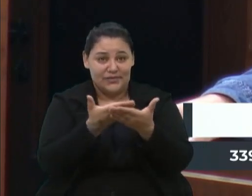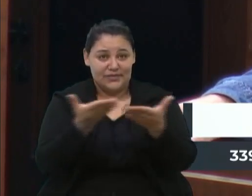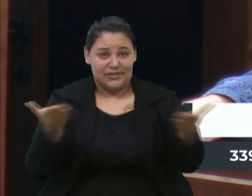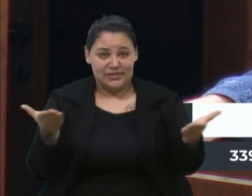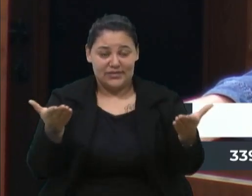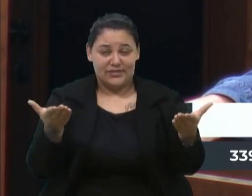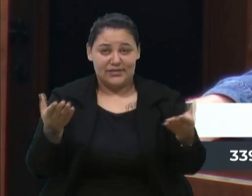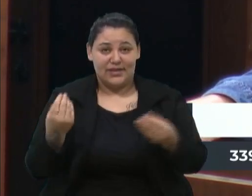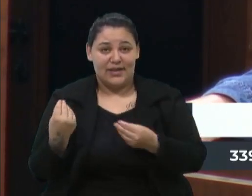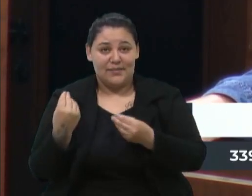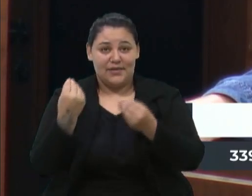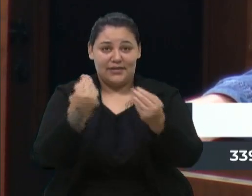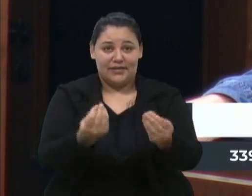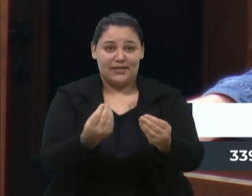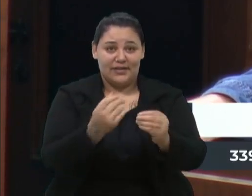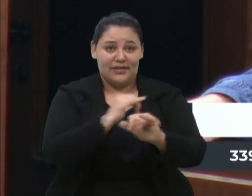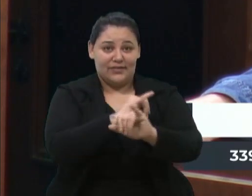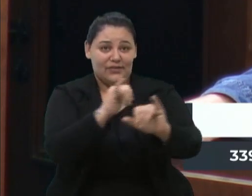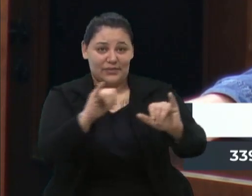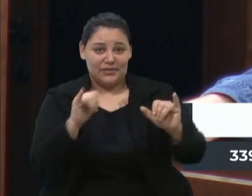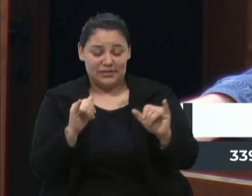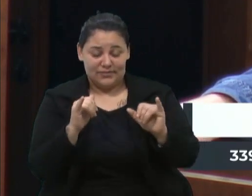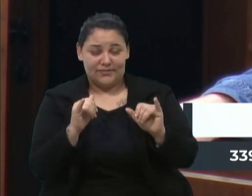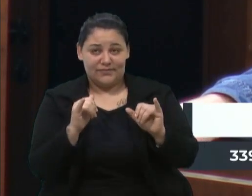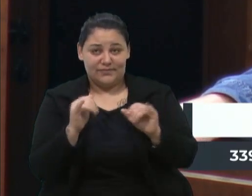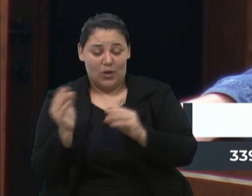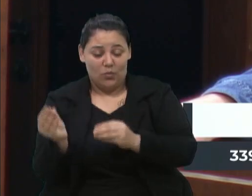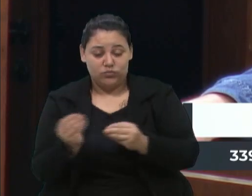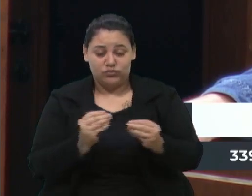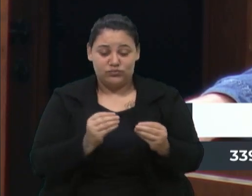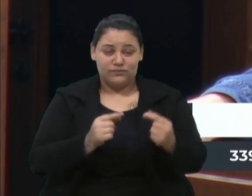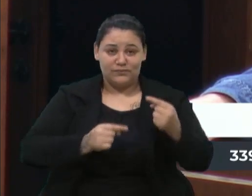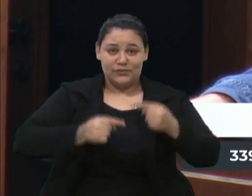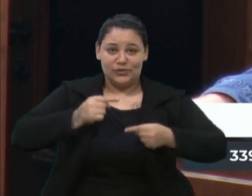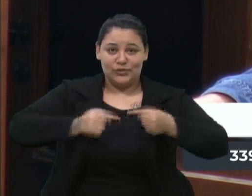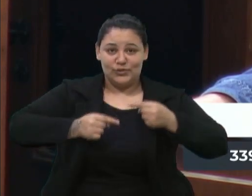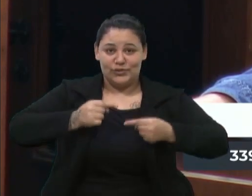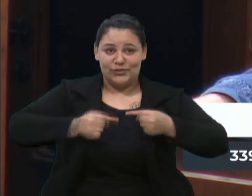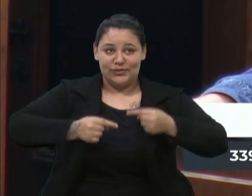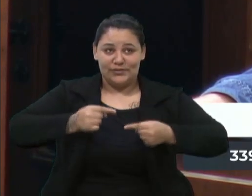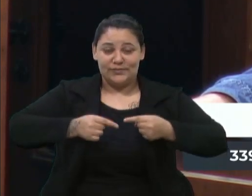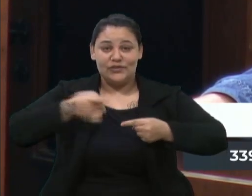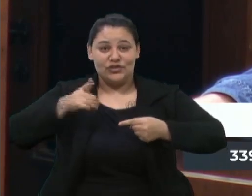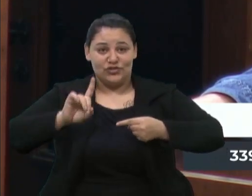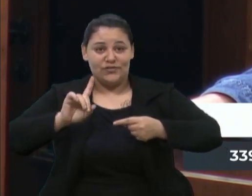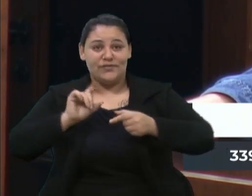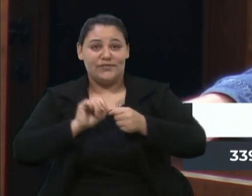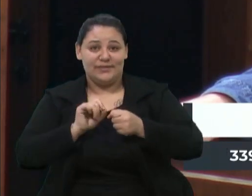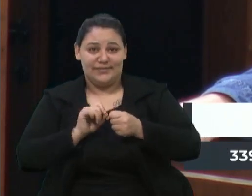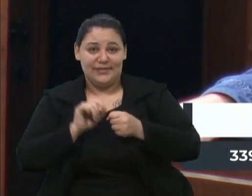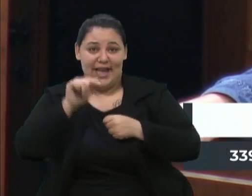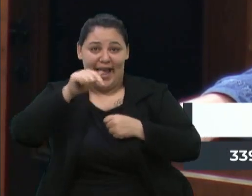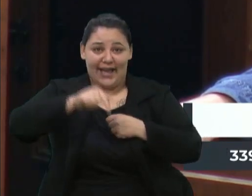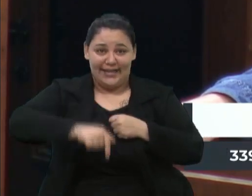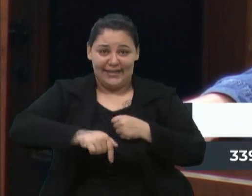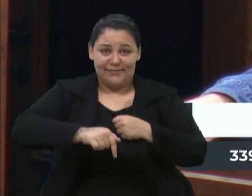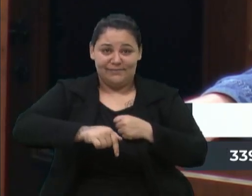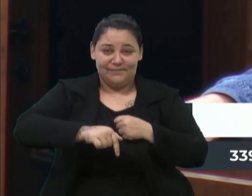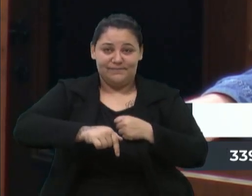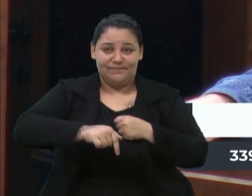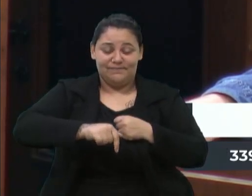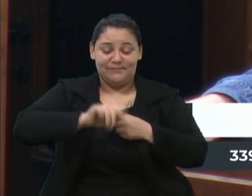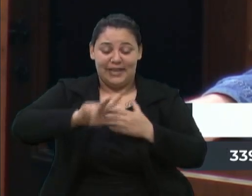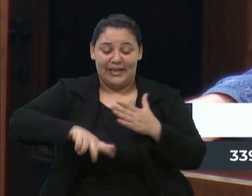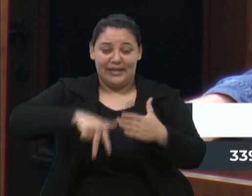informações para discussões que são feitas aqui nesse plenário nessa